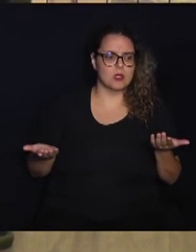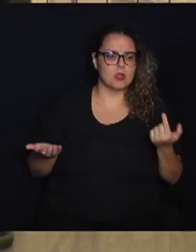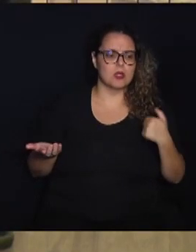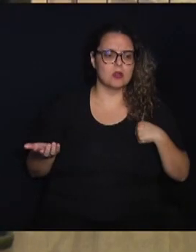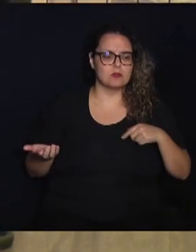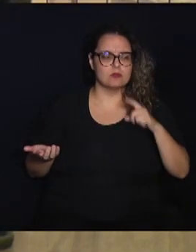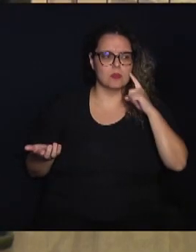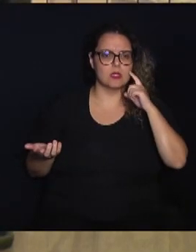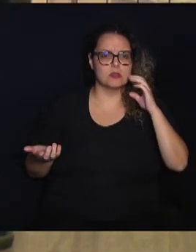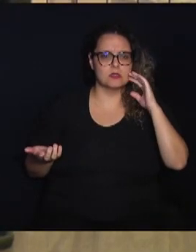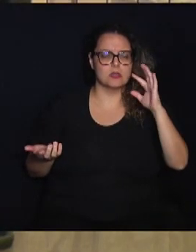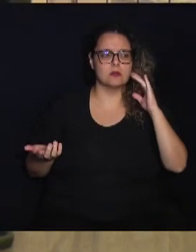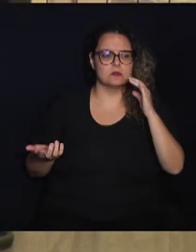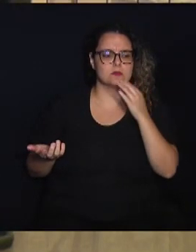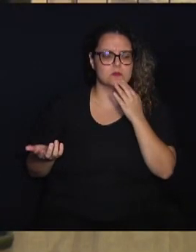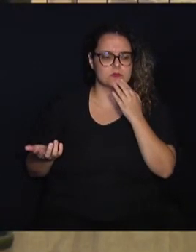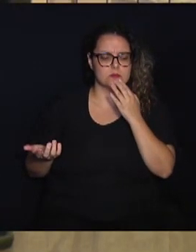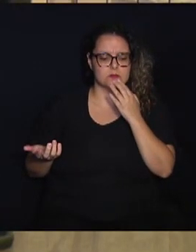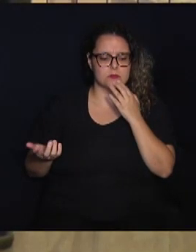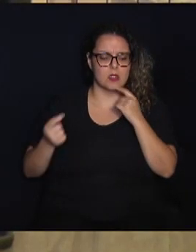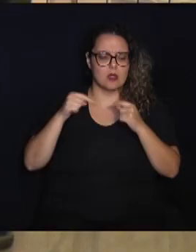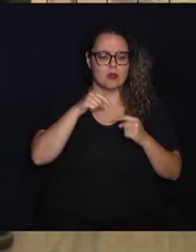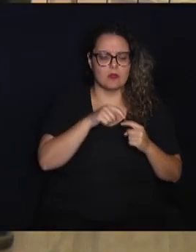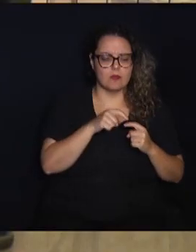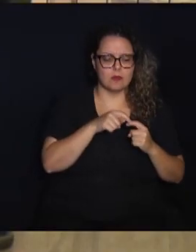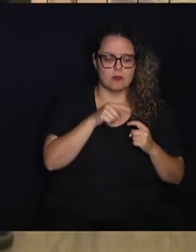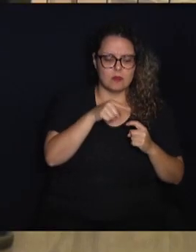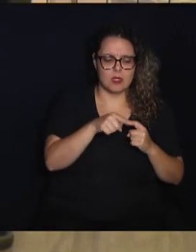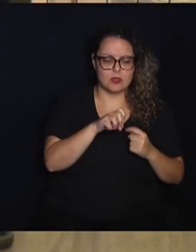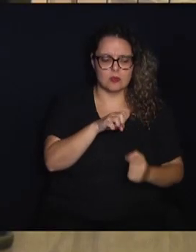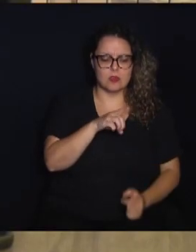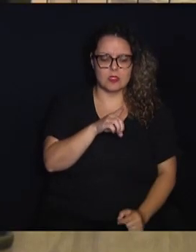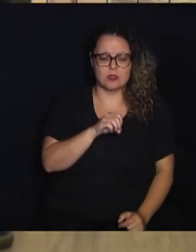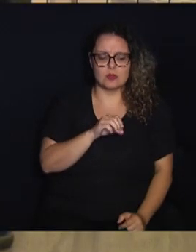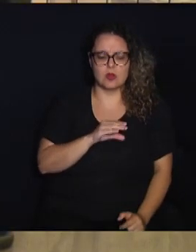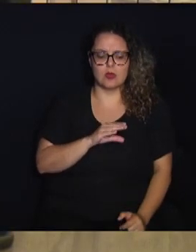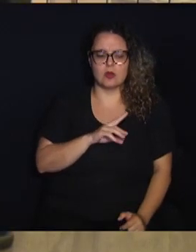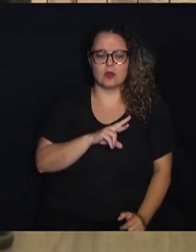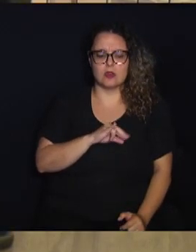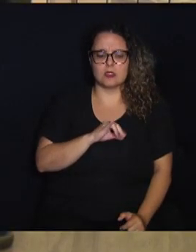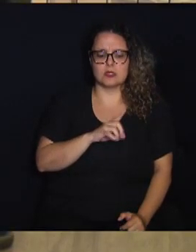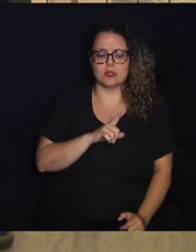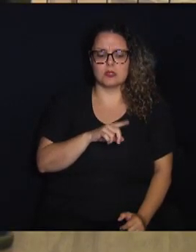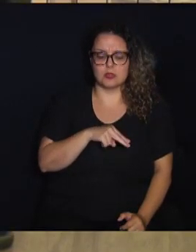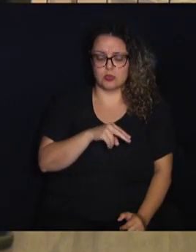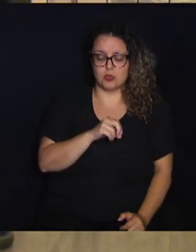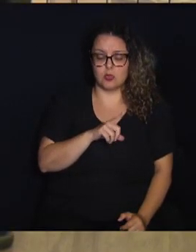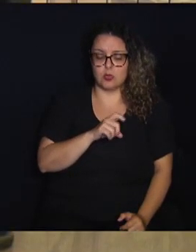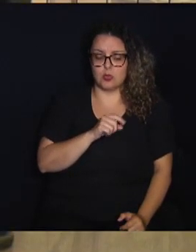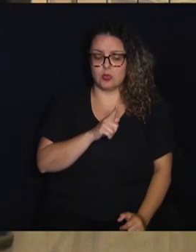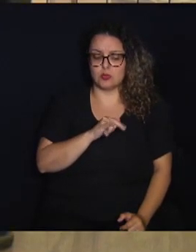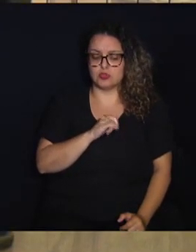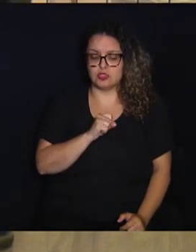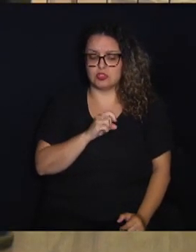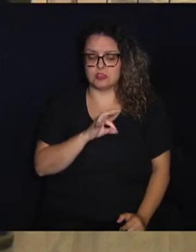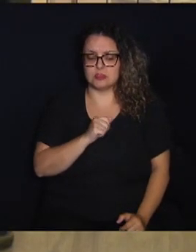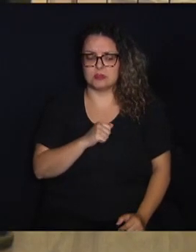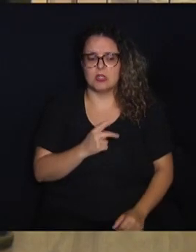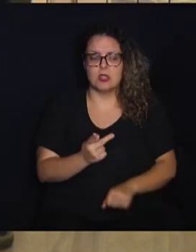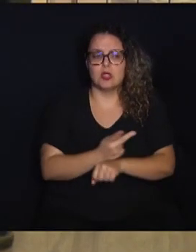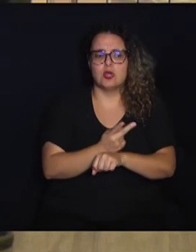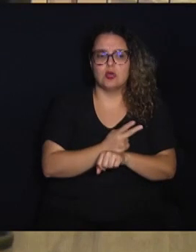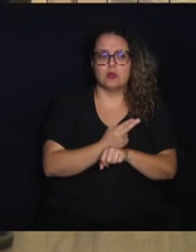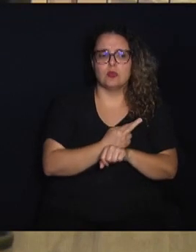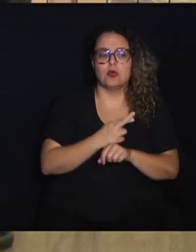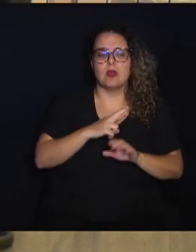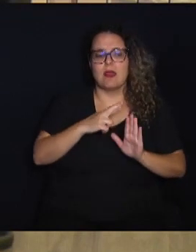marcar uma consulta no endocrinologista, eu tenho que buscar receitas na internet, eu tenho